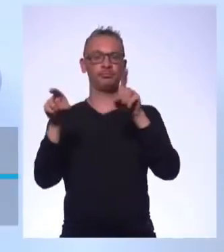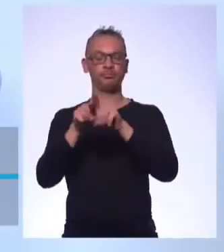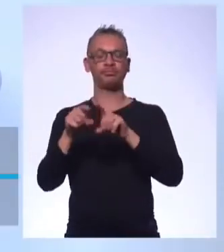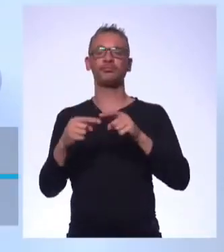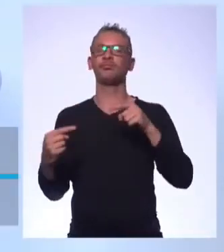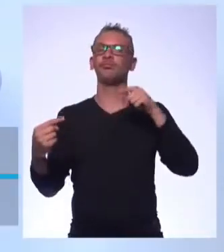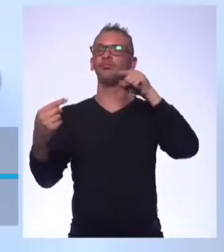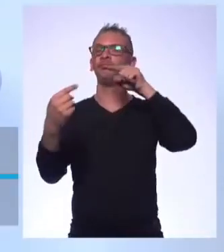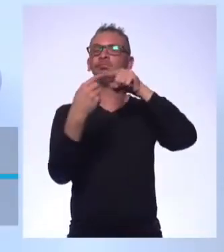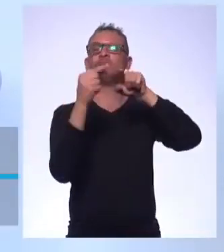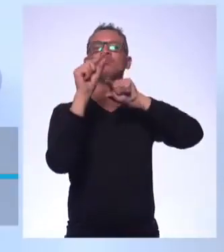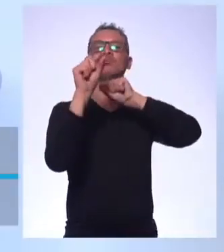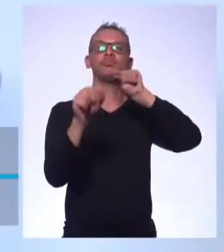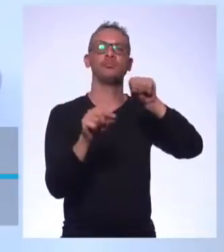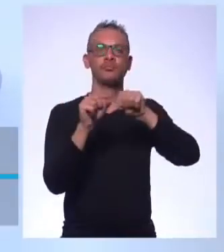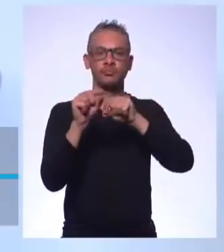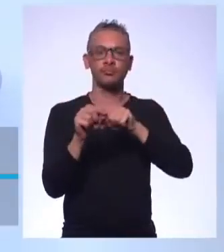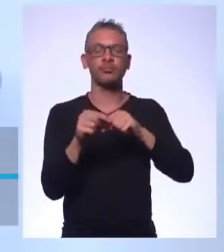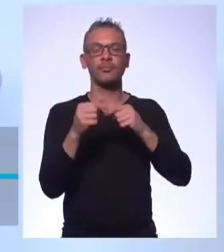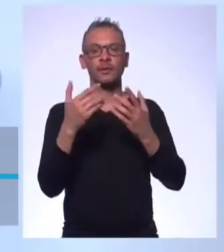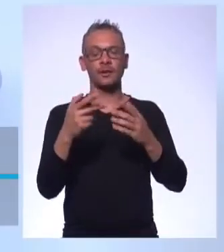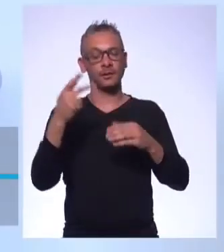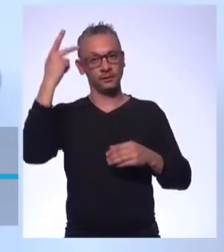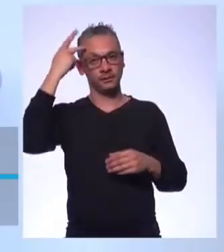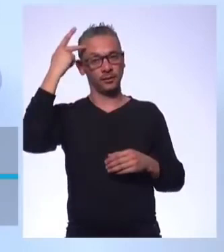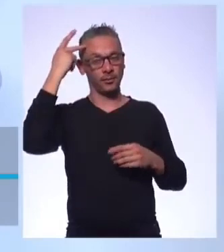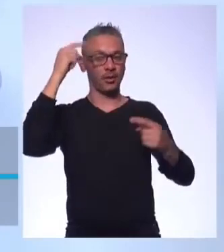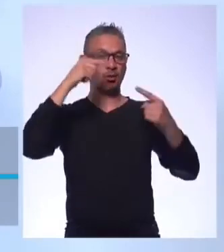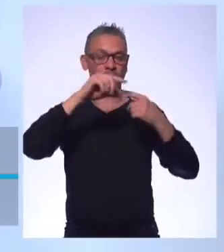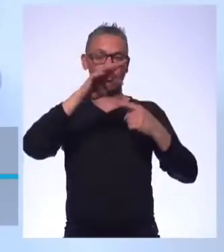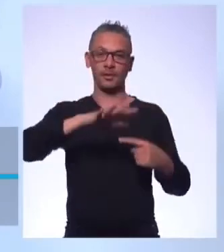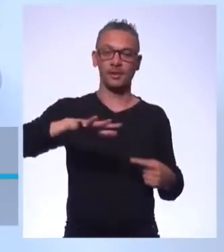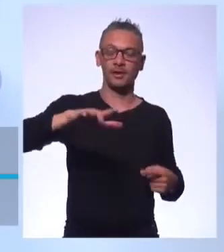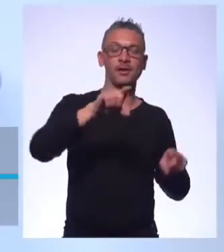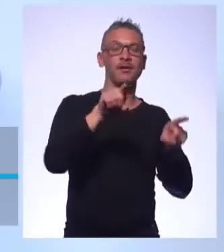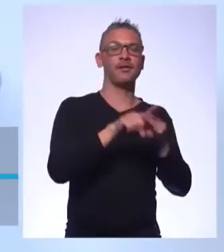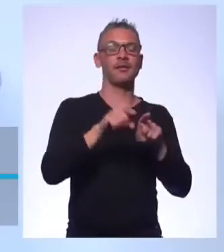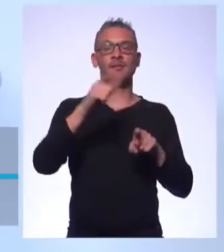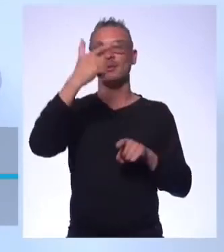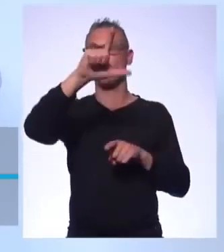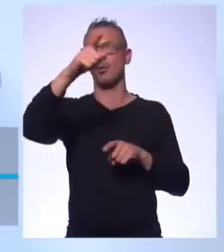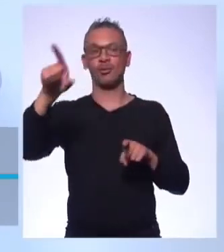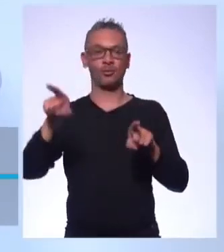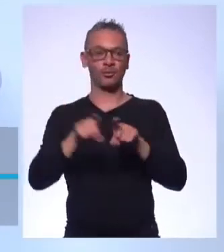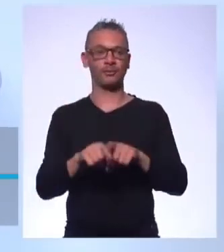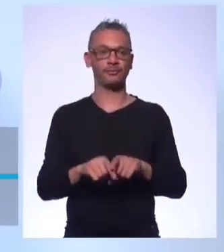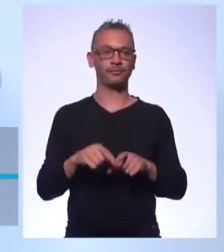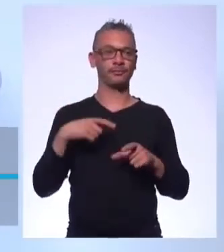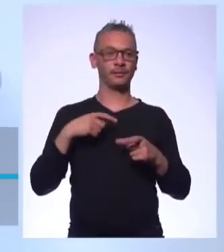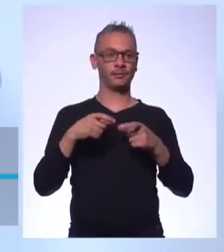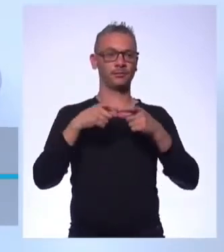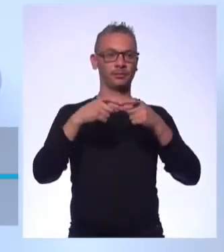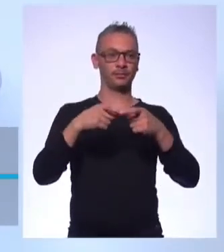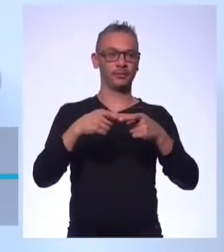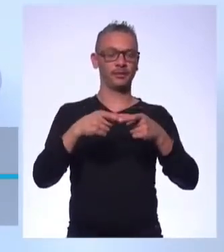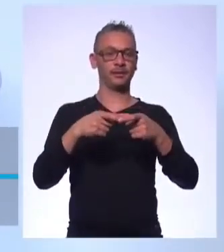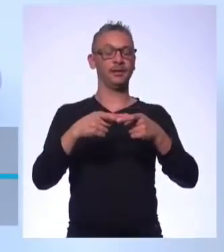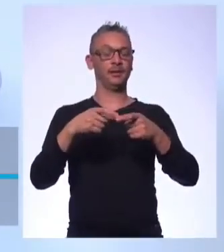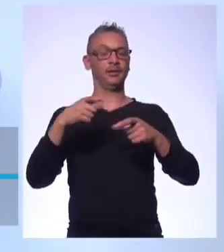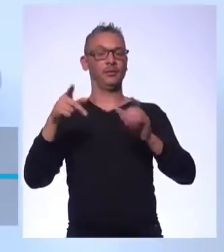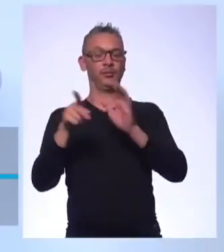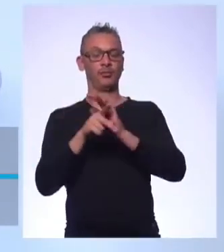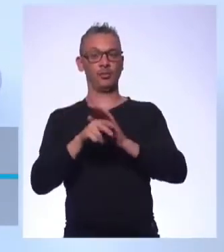retrato de São Paulo, mas não só de São Paulo. É tão interessante que um disco dele, Sobrevivendo no Inferno, é